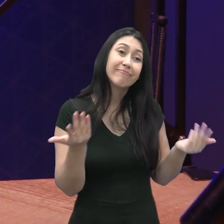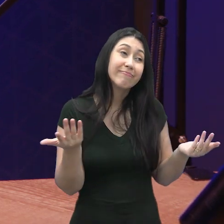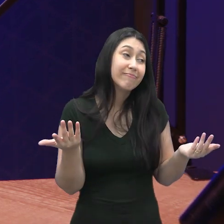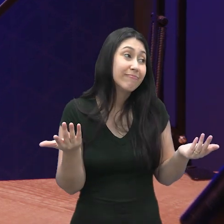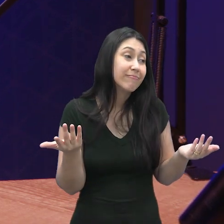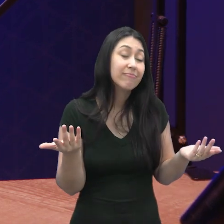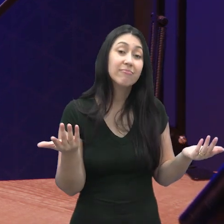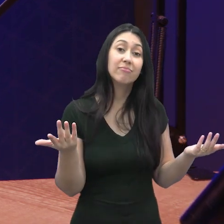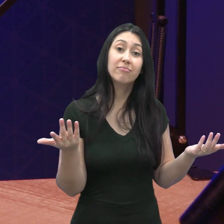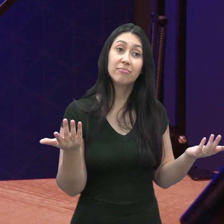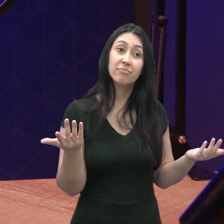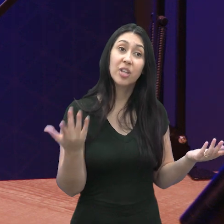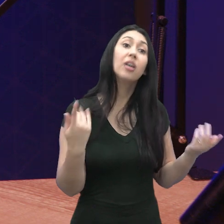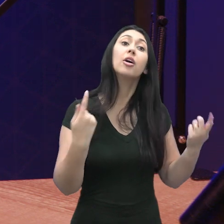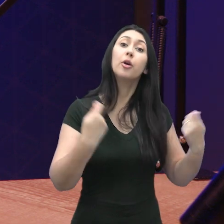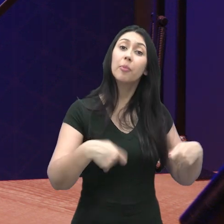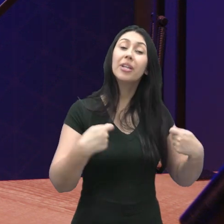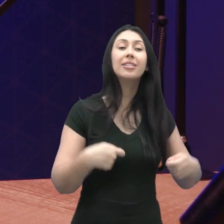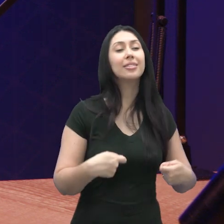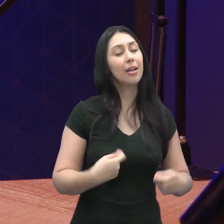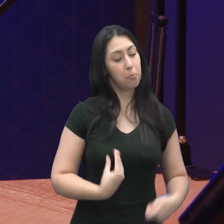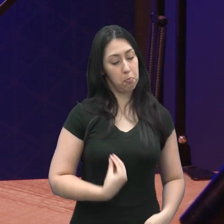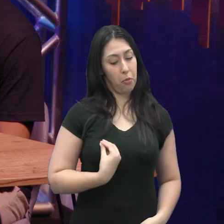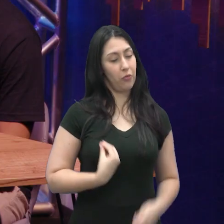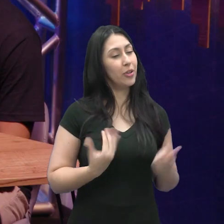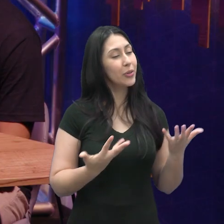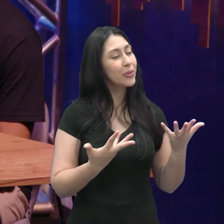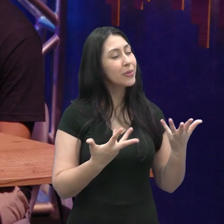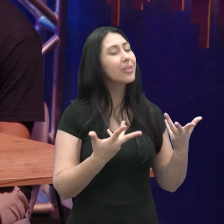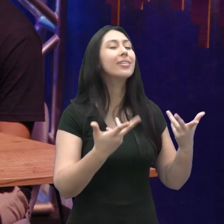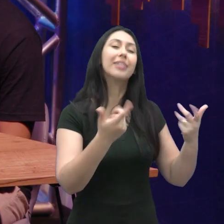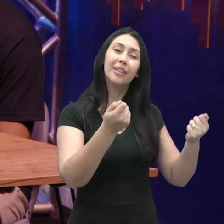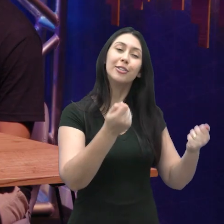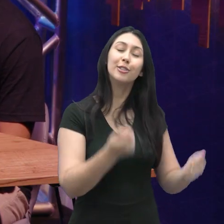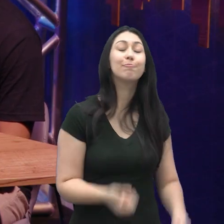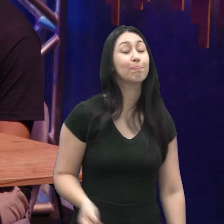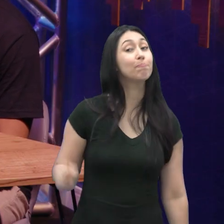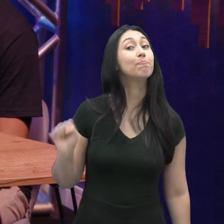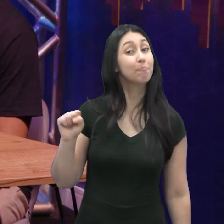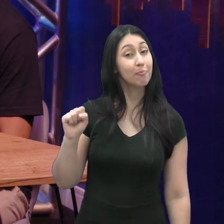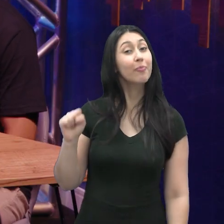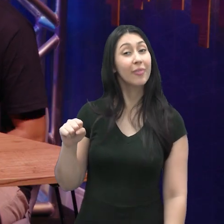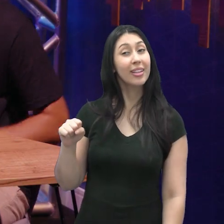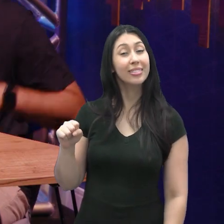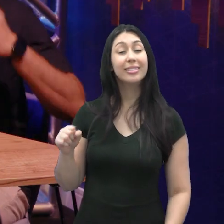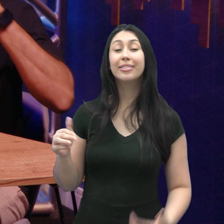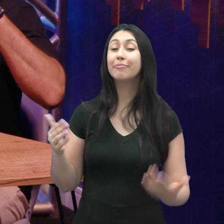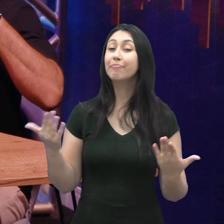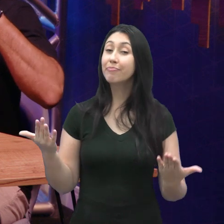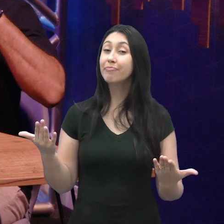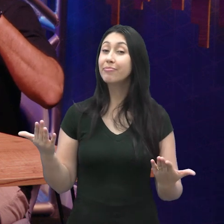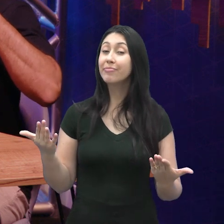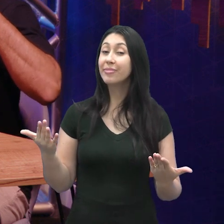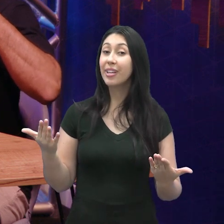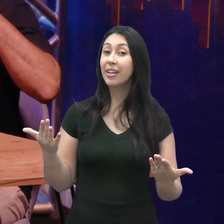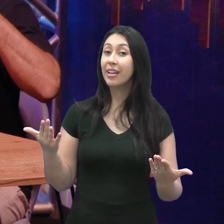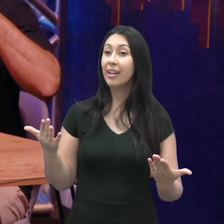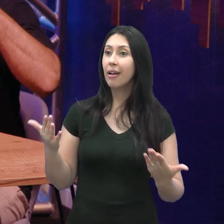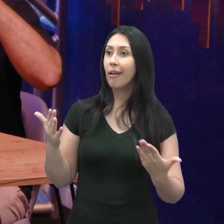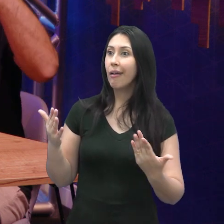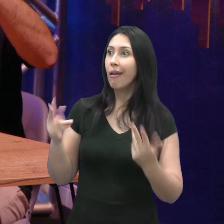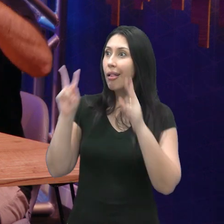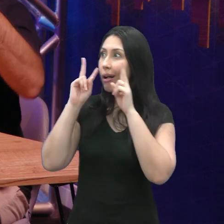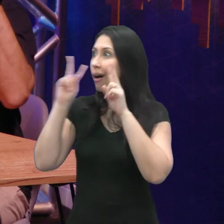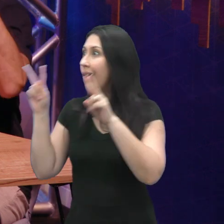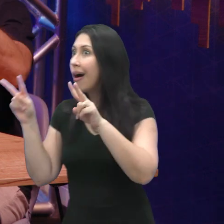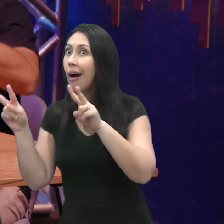morrendo, e é mais sobre adicionar qualidade aos dias que a gente tem, né? Exatamente, galera. O caminho não é pra